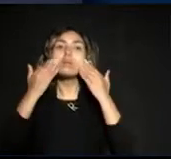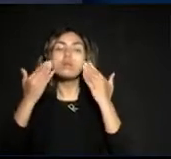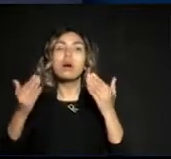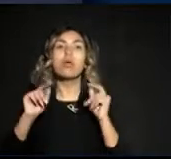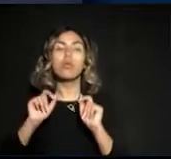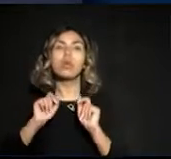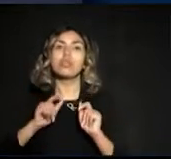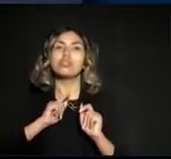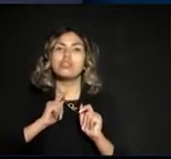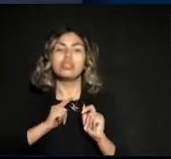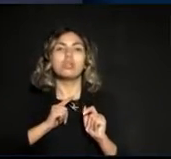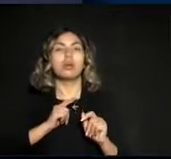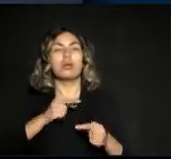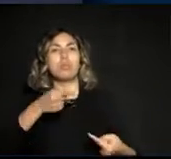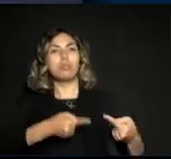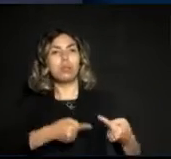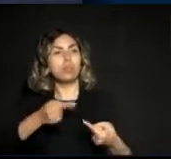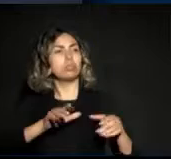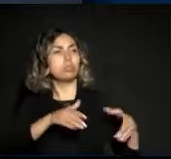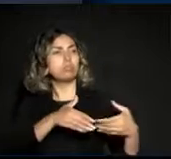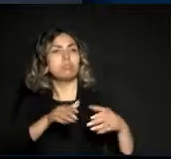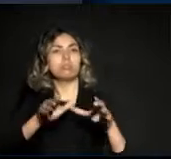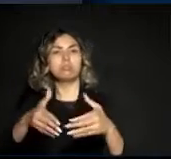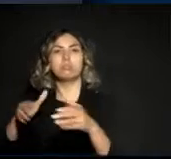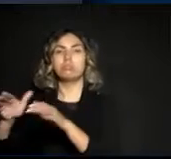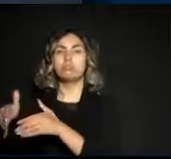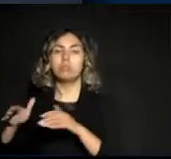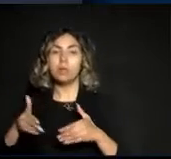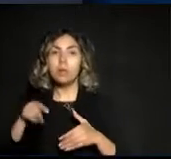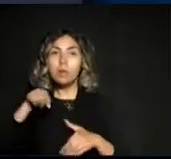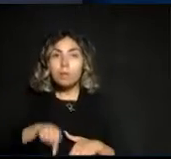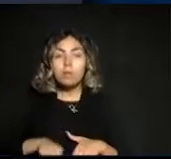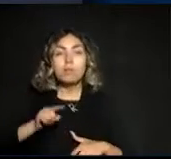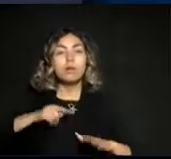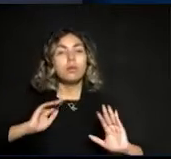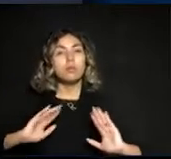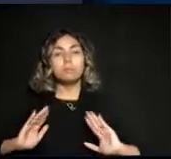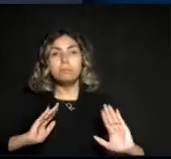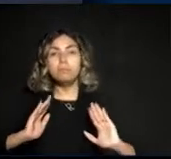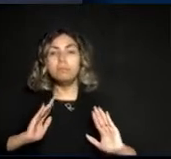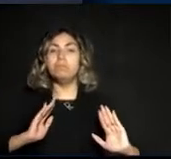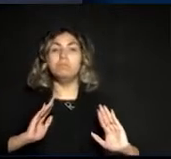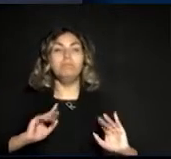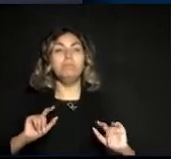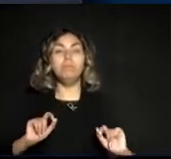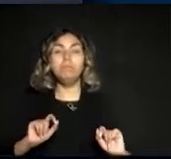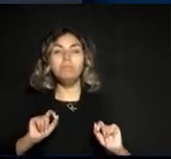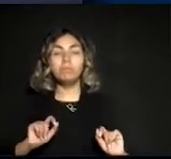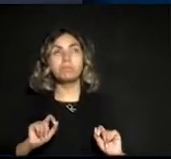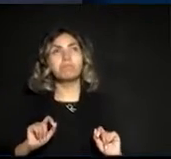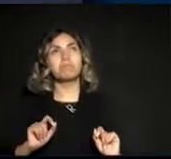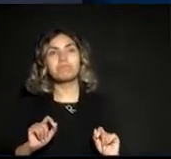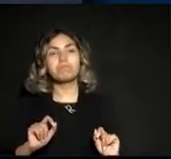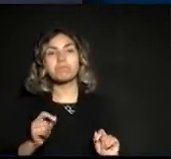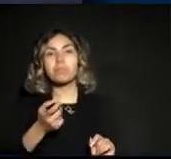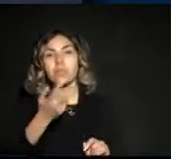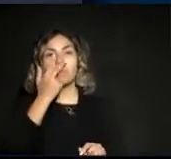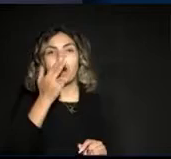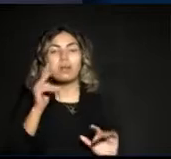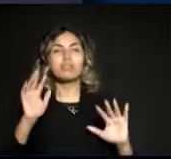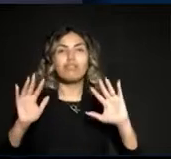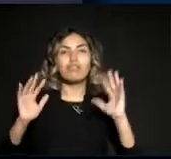toda a classe política que ali era um ato de quase que uma